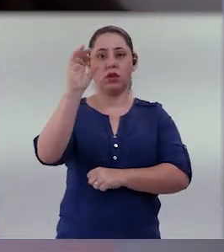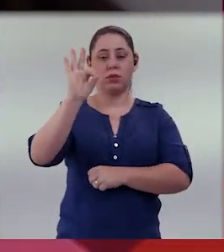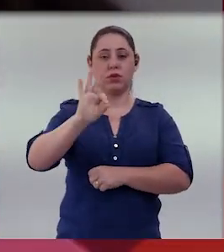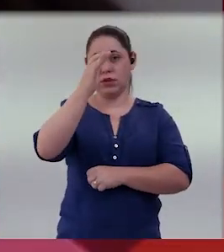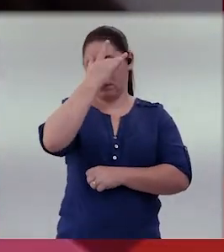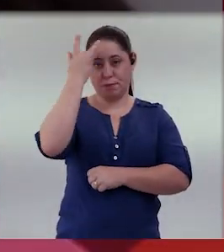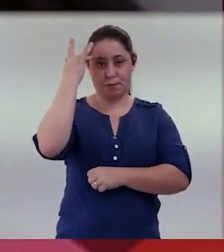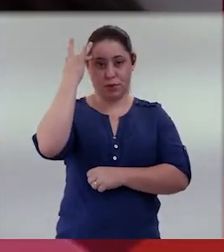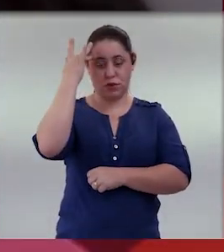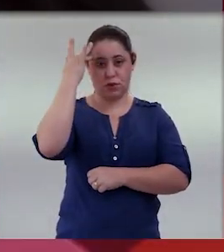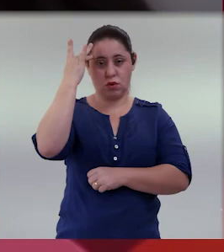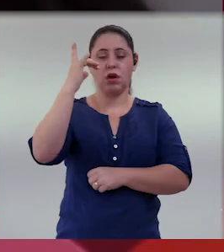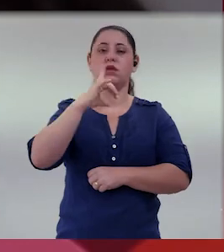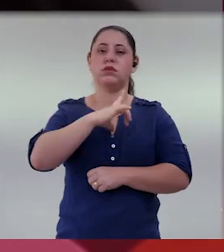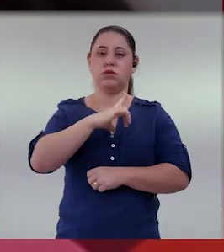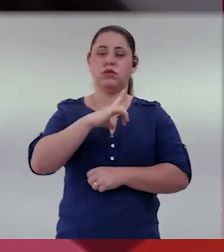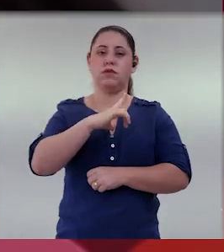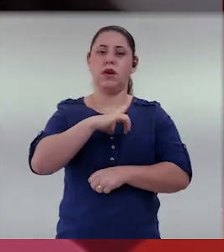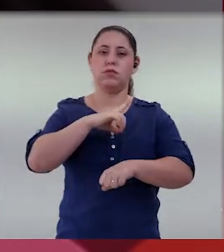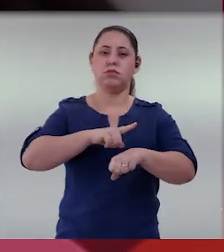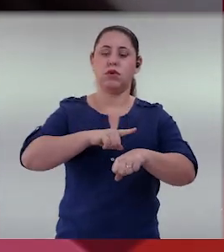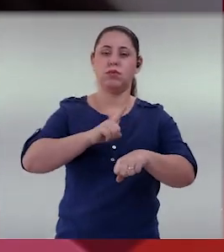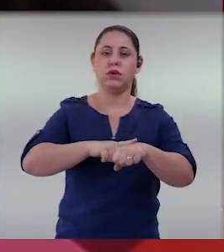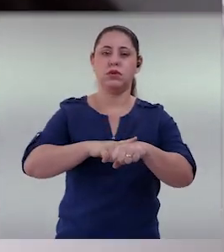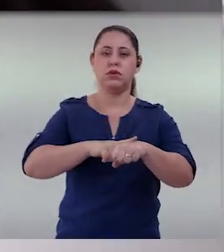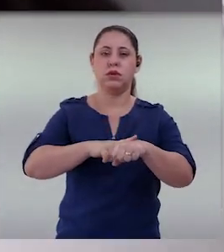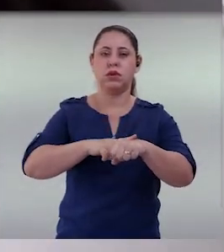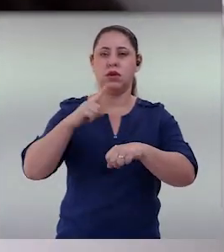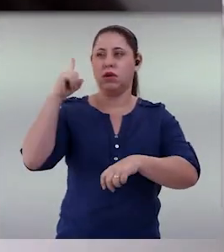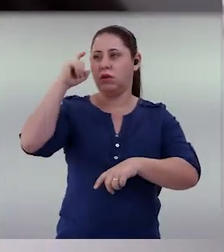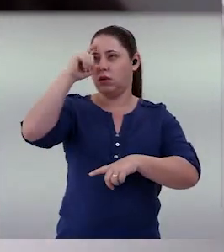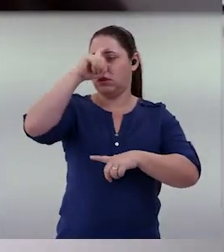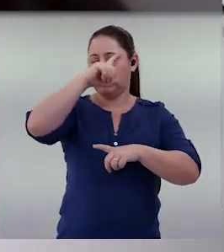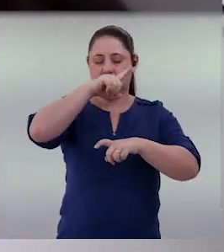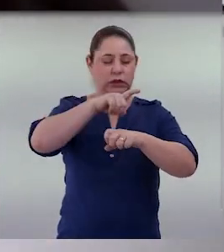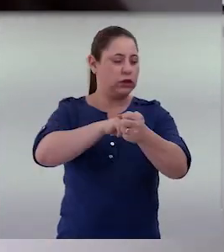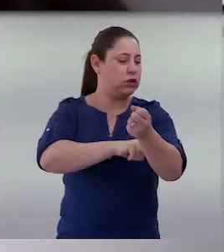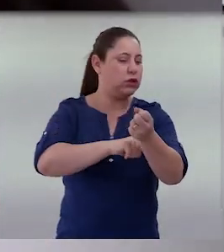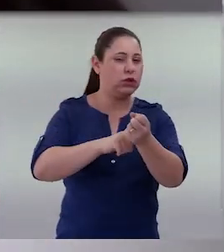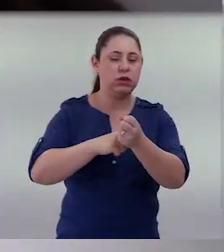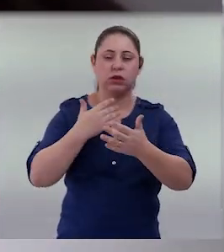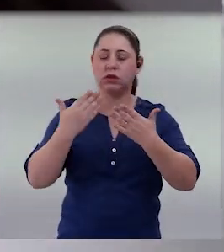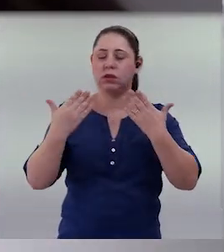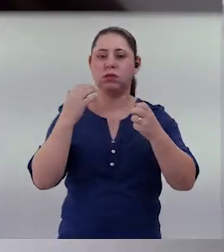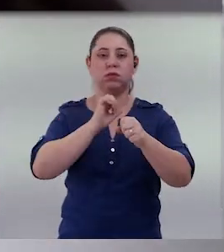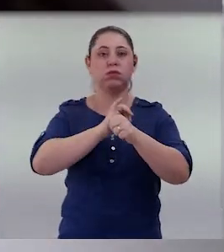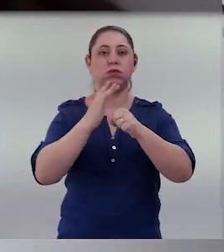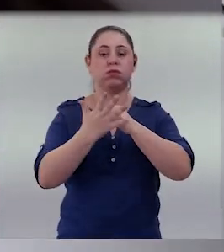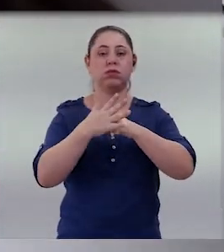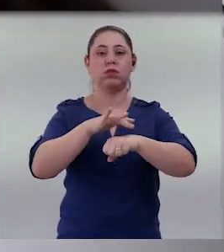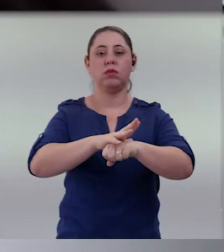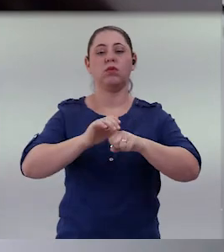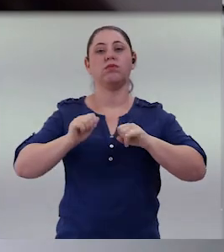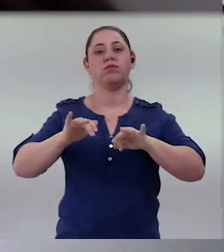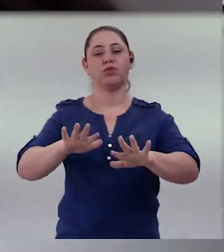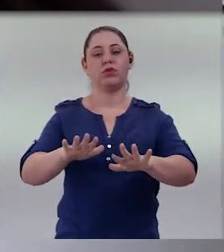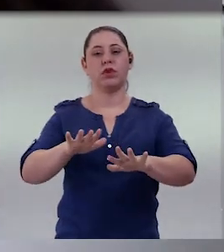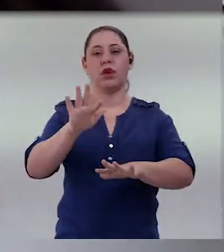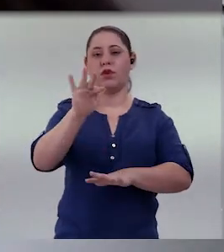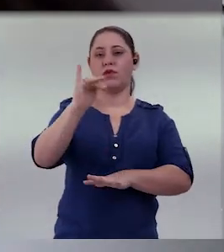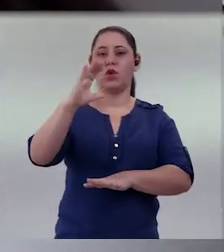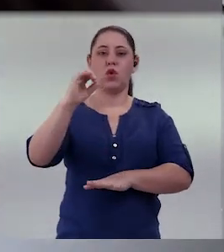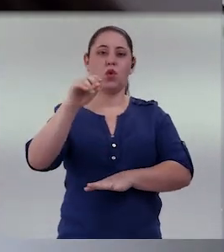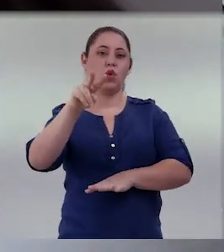2020, 80% das pessoas tiveram episódios de estresse, durante a pandemia. E a